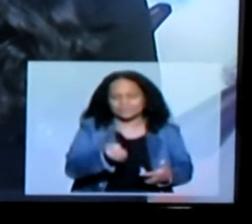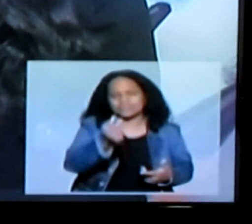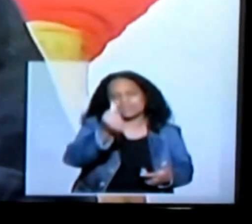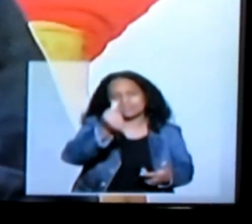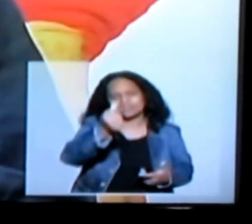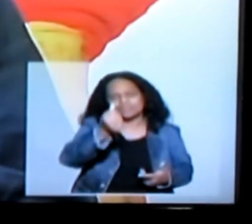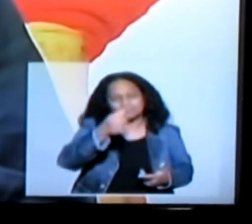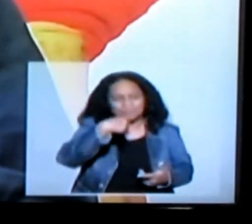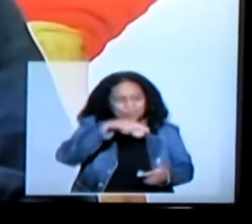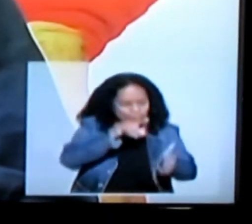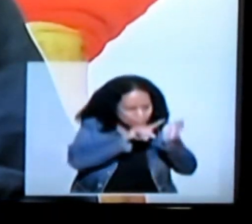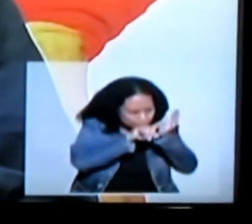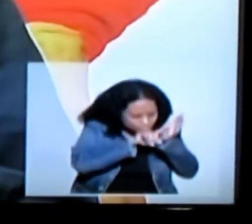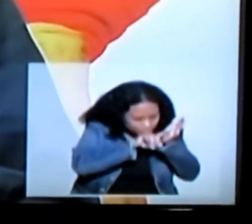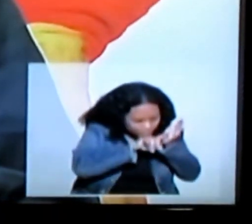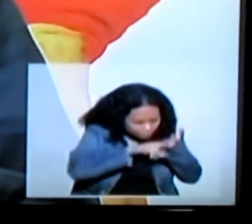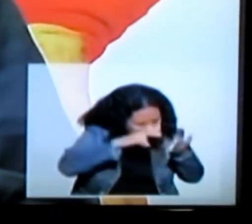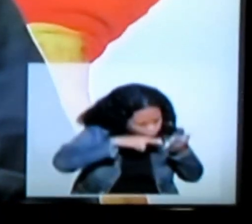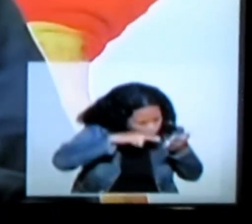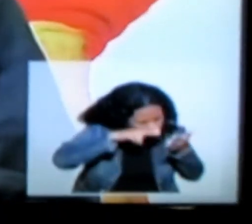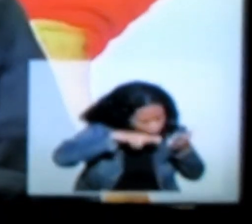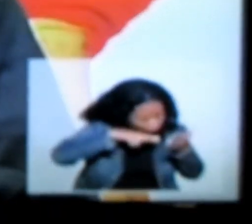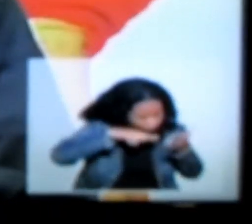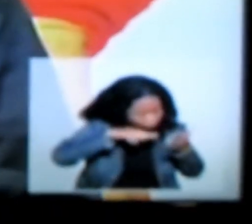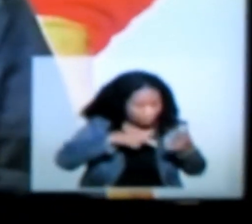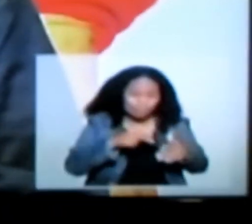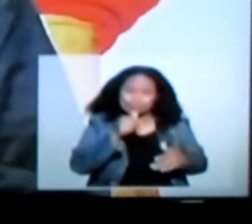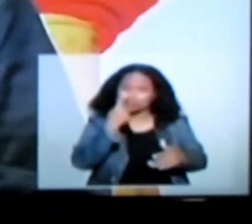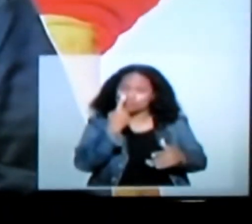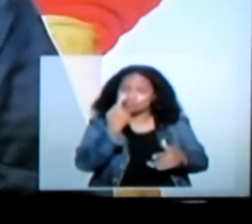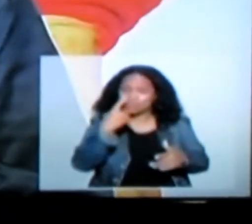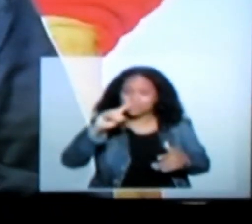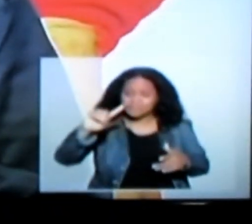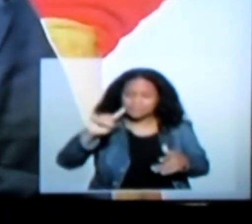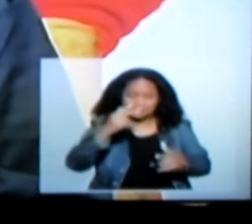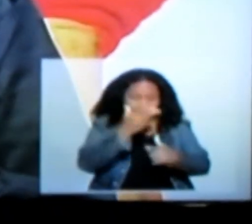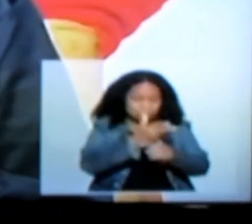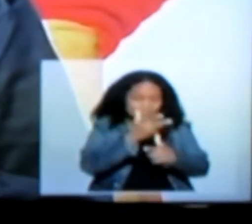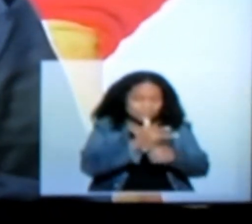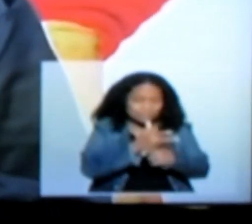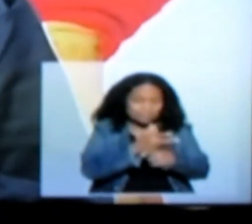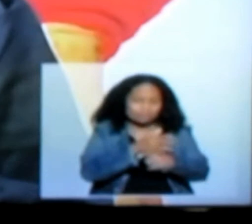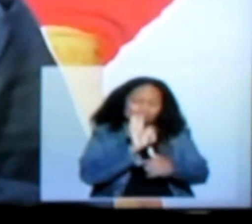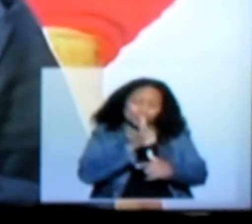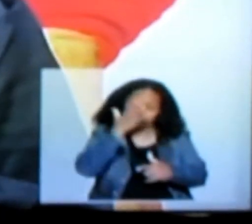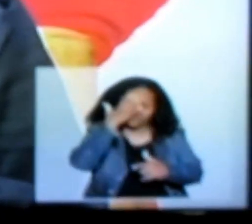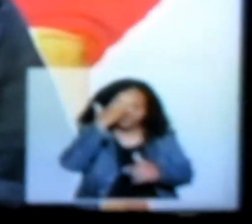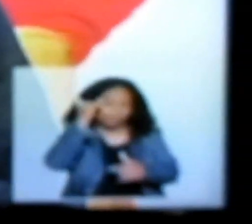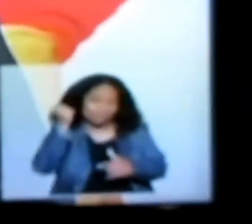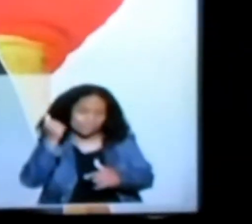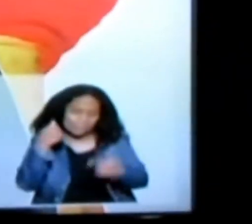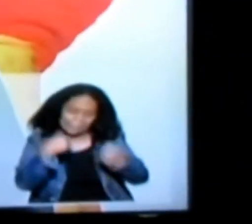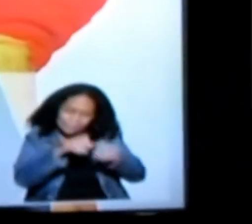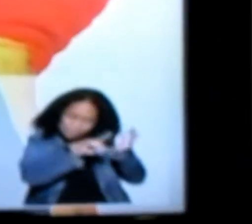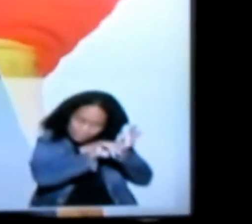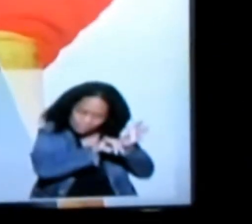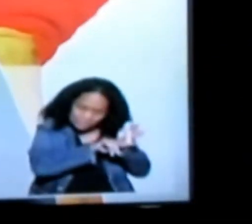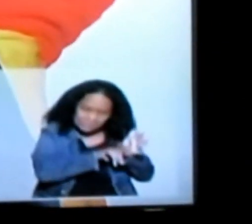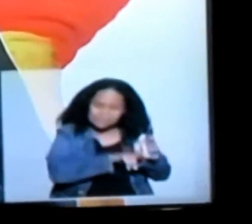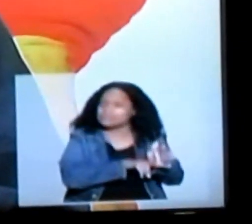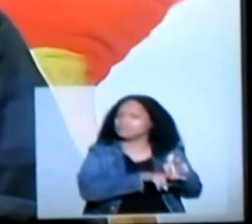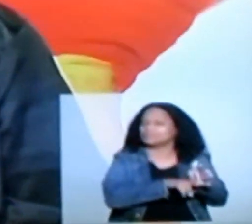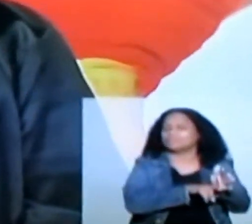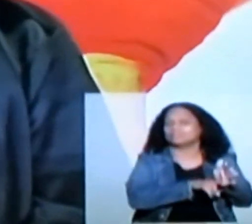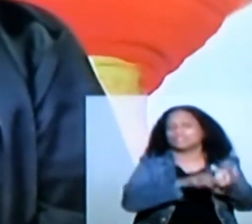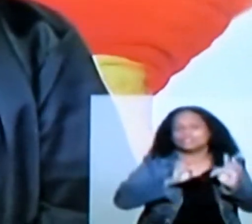eles vão para uma análise, demora um tempo, assim, tipo uma semana, às vezes eu fico sem o vídeo no ar. Eu já sei que eu vou passar por isso. Então, todos os vídeos que eu